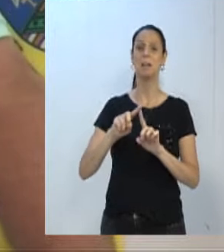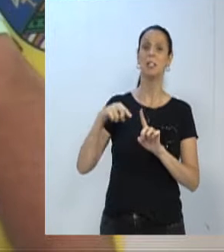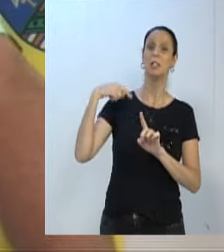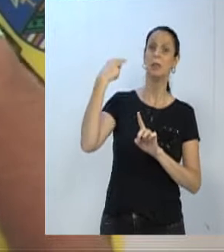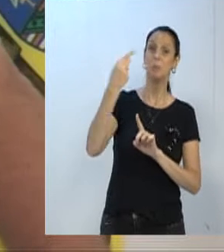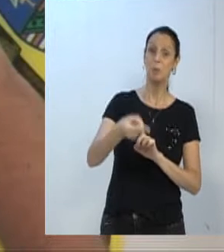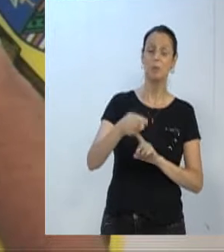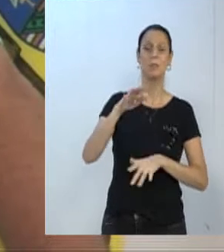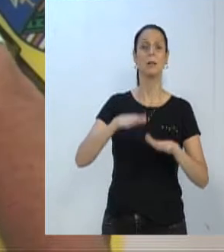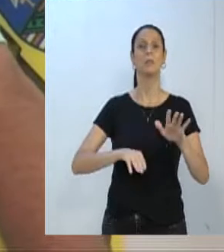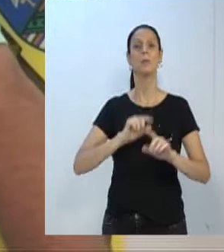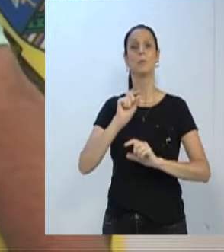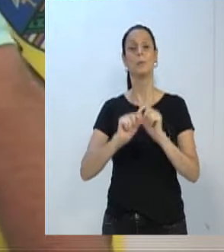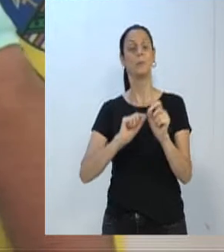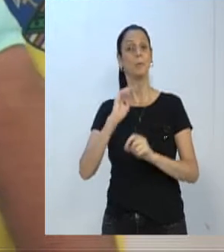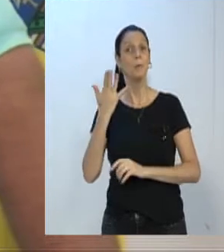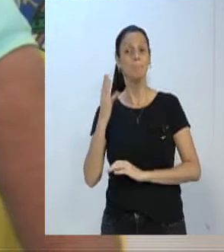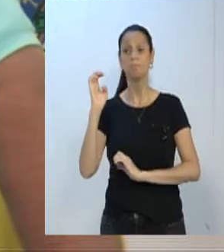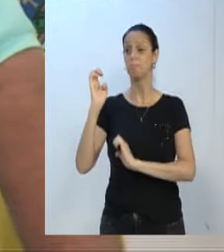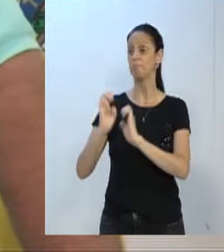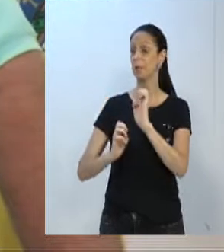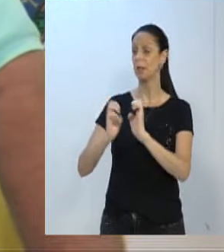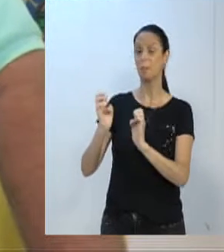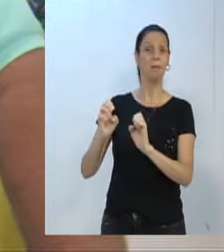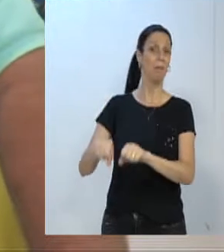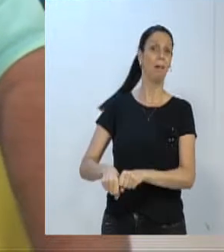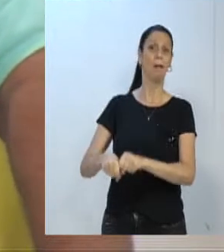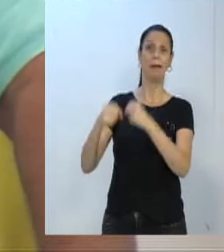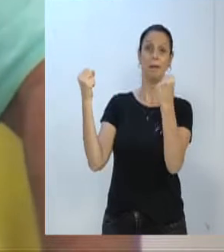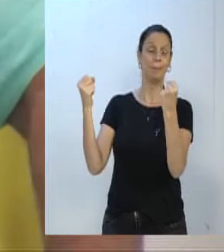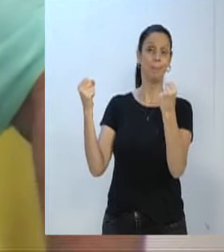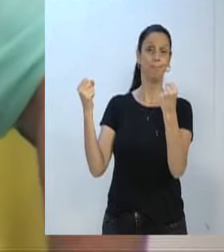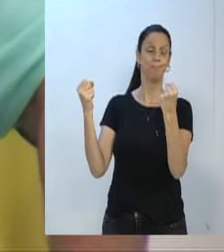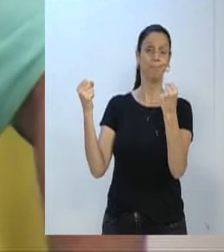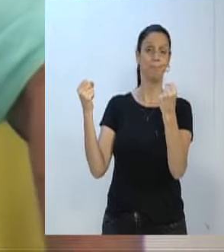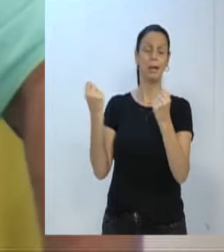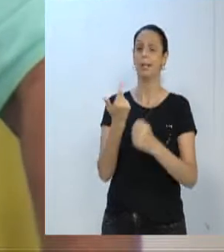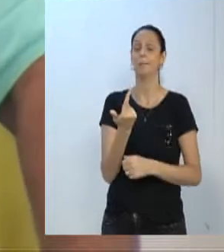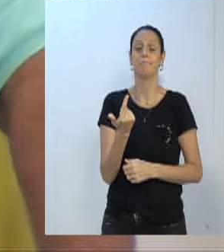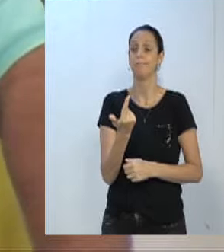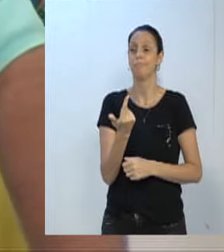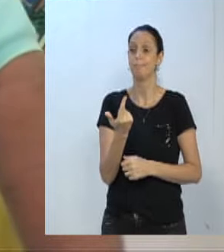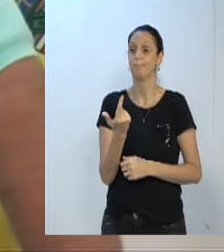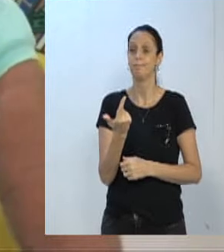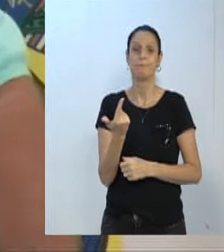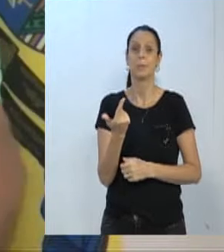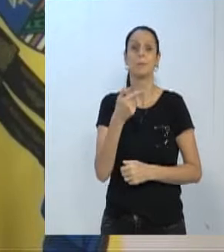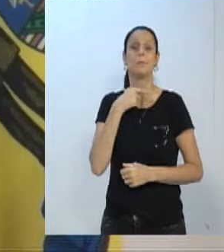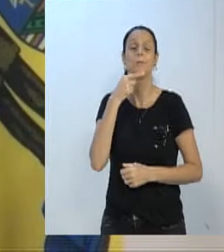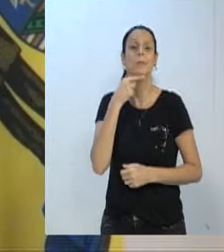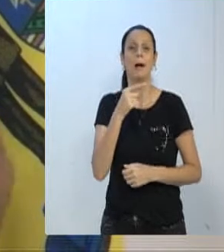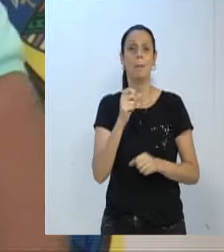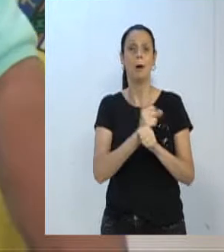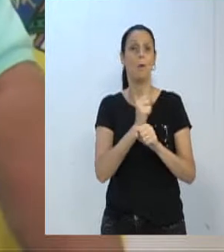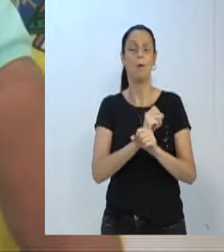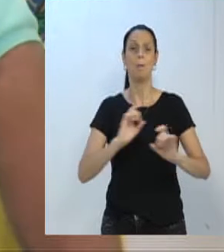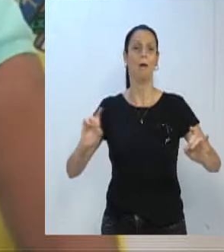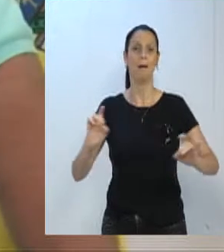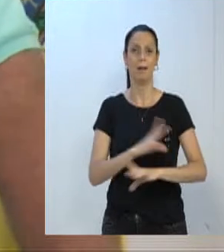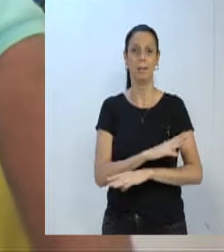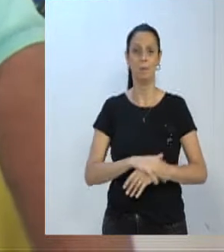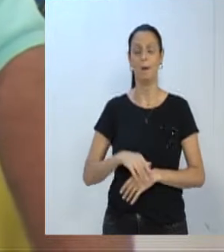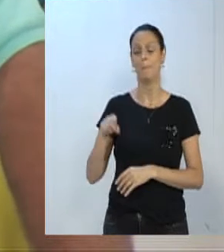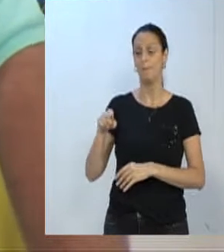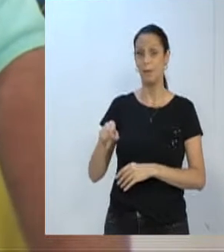tendo condições de seguir a obra não tendo Capacidade ela acaba querendo aditiva AD e as obras acaba